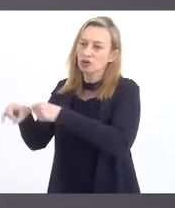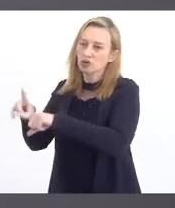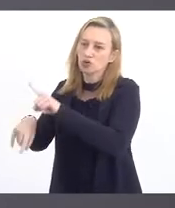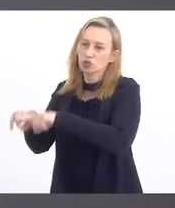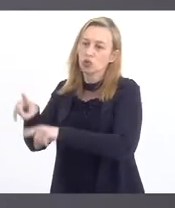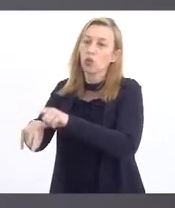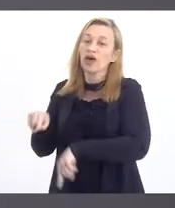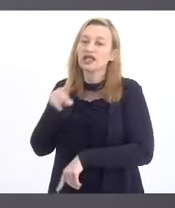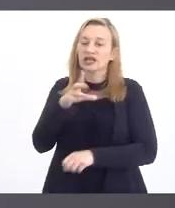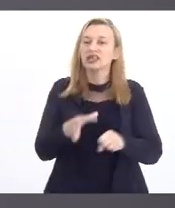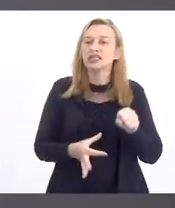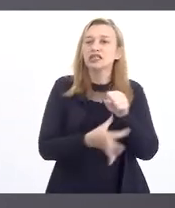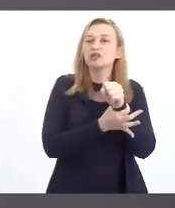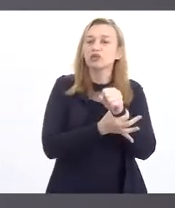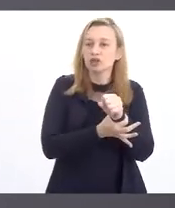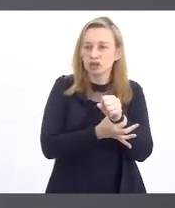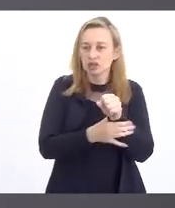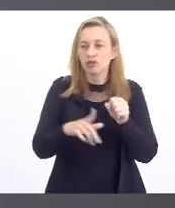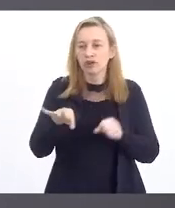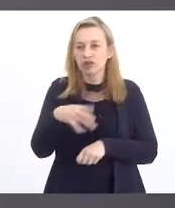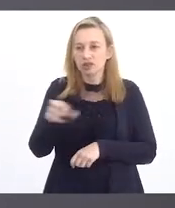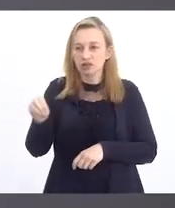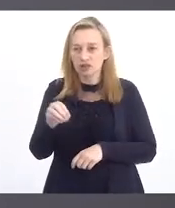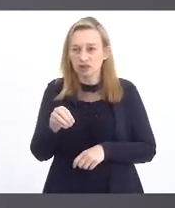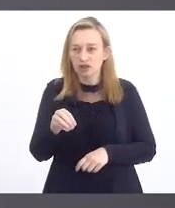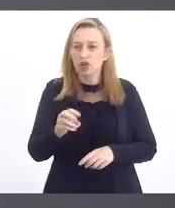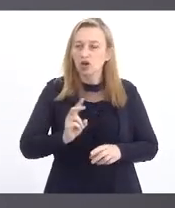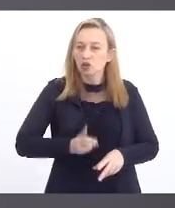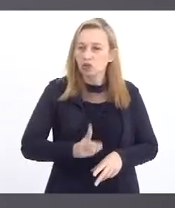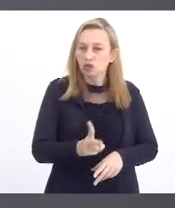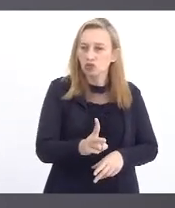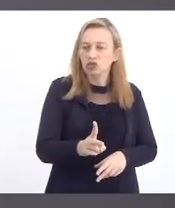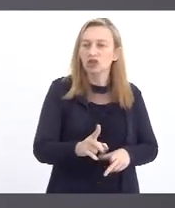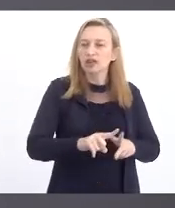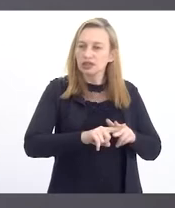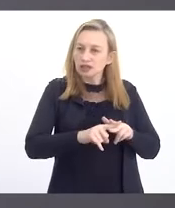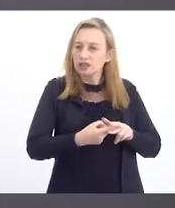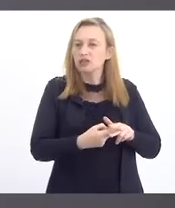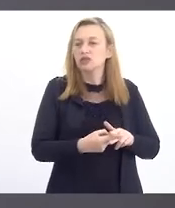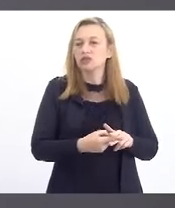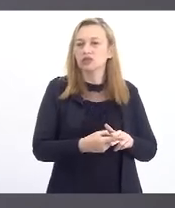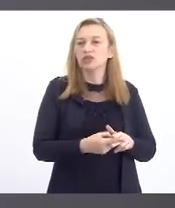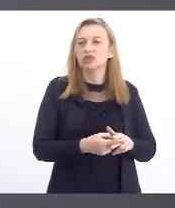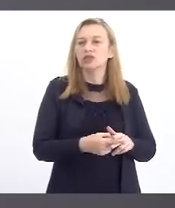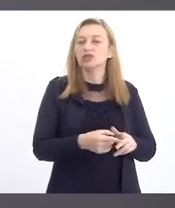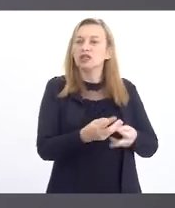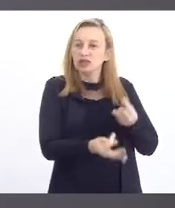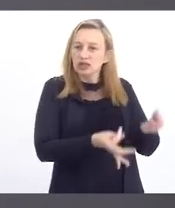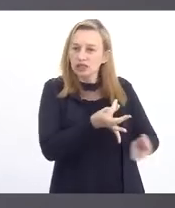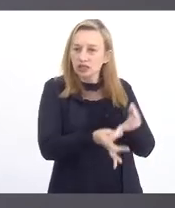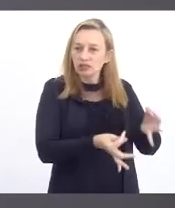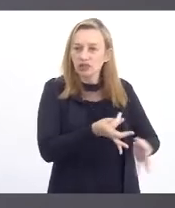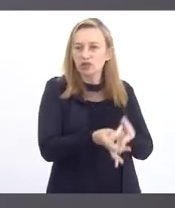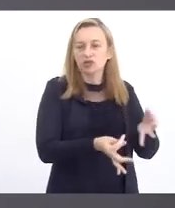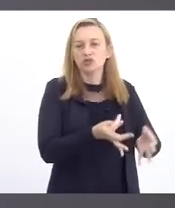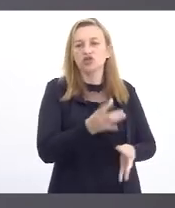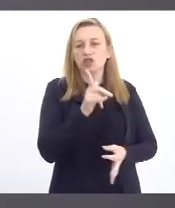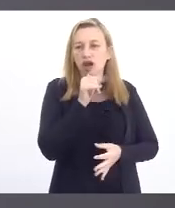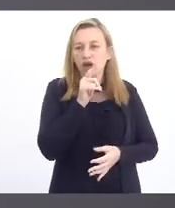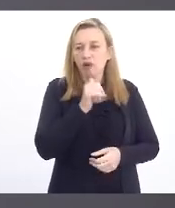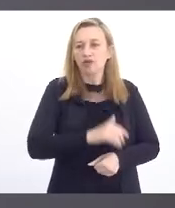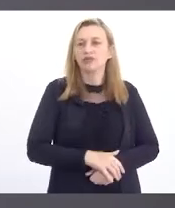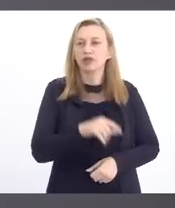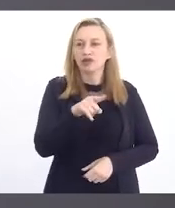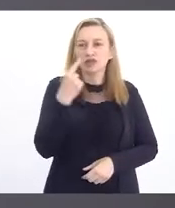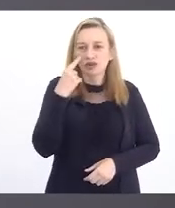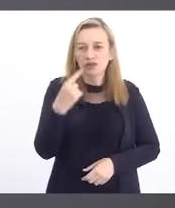de segurança operacional, manutenção da continuidade da estação, do tratamento da estação. Então ali